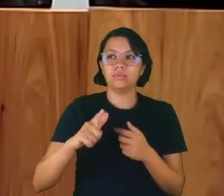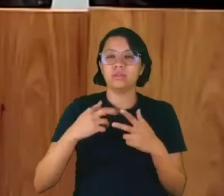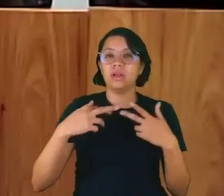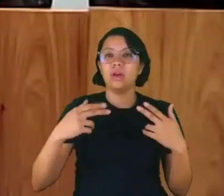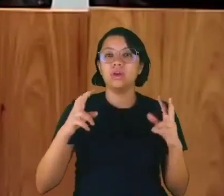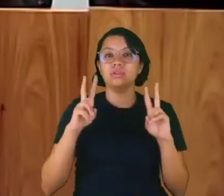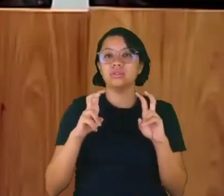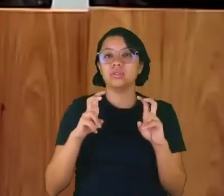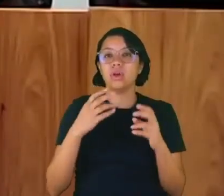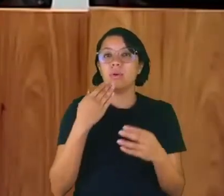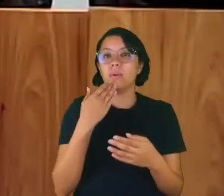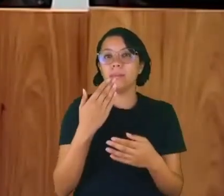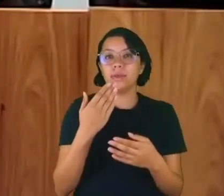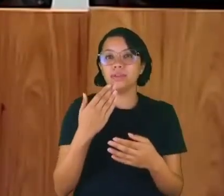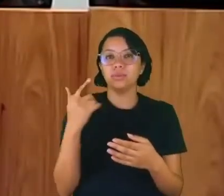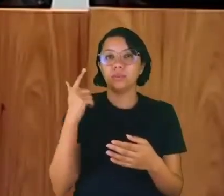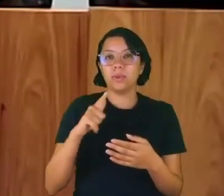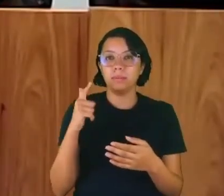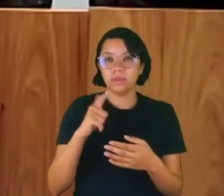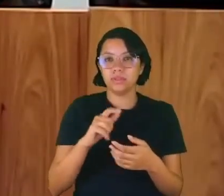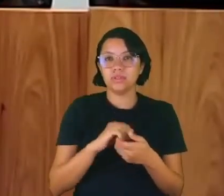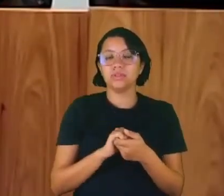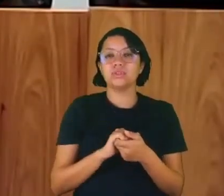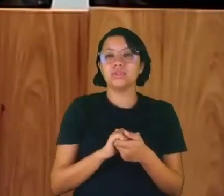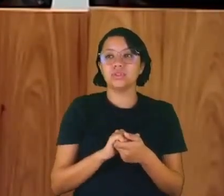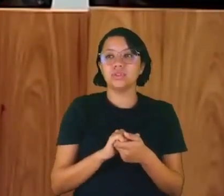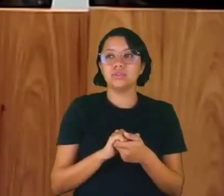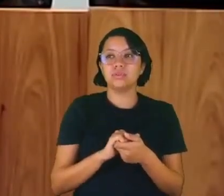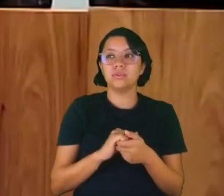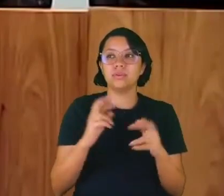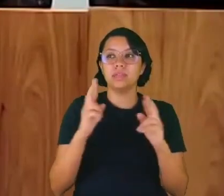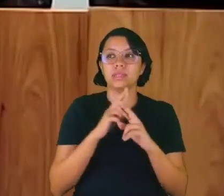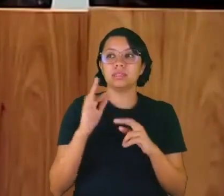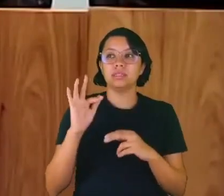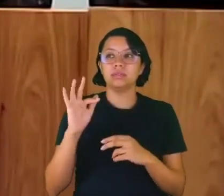que um estrago na Justiça Federal, de FGTS.